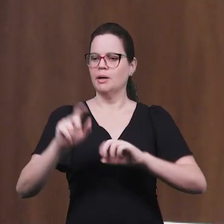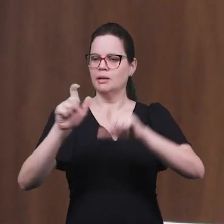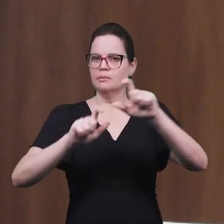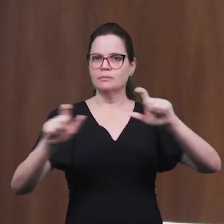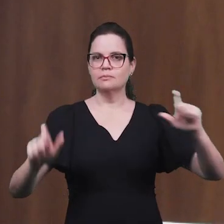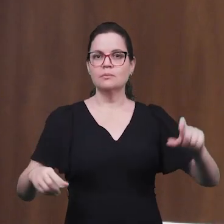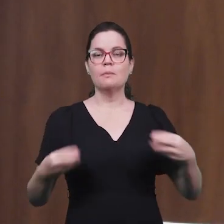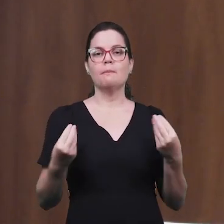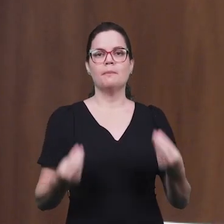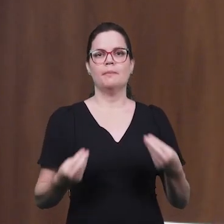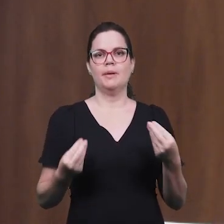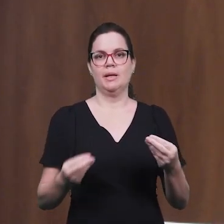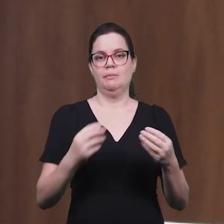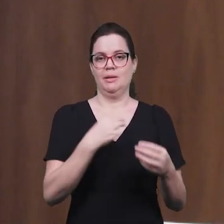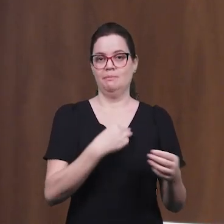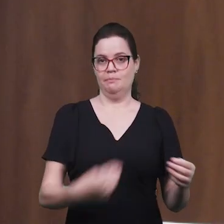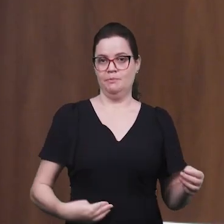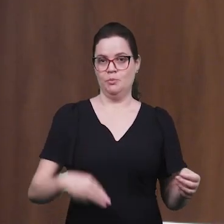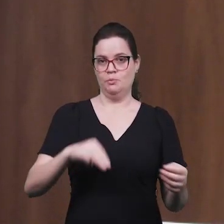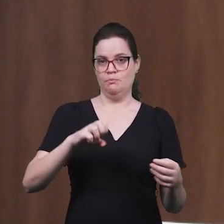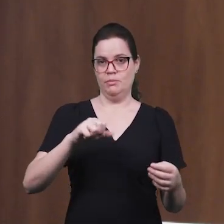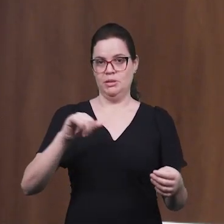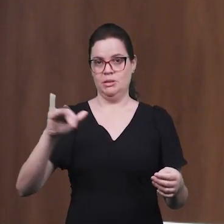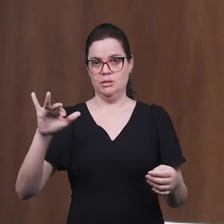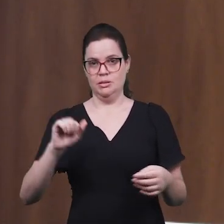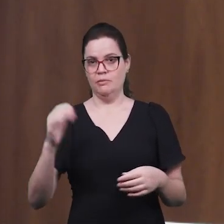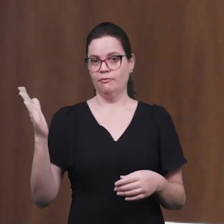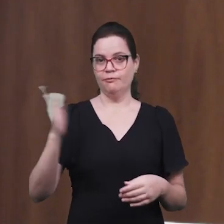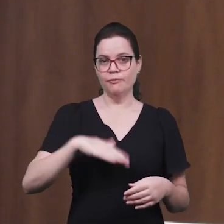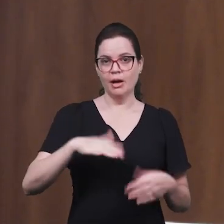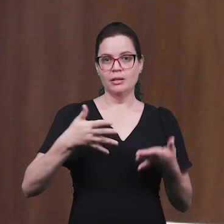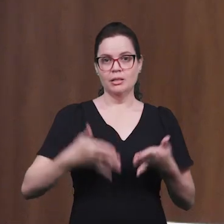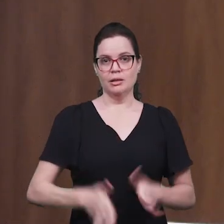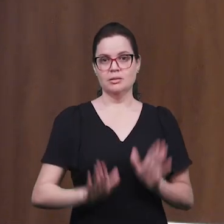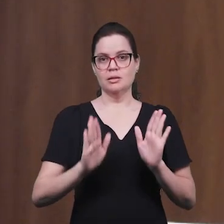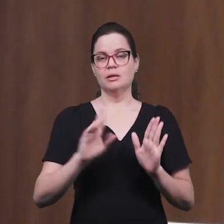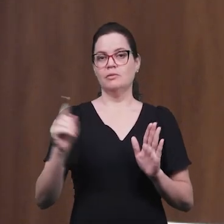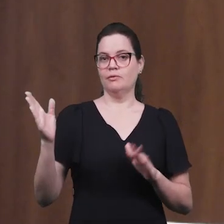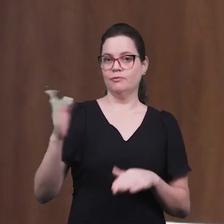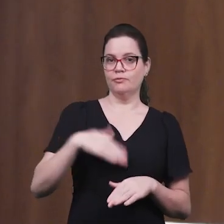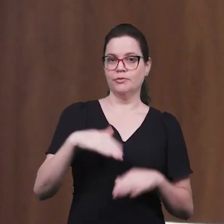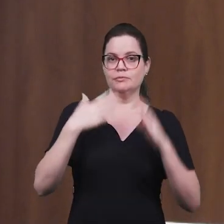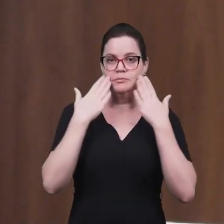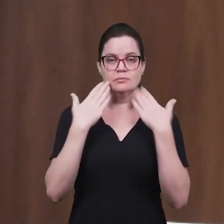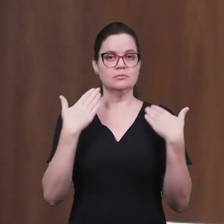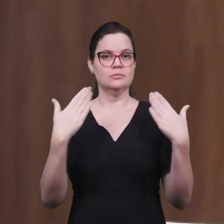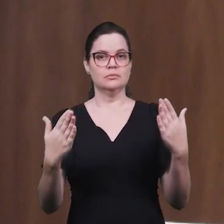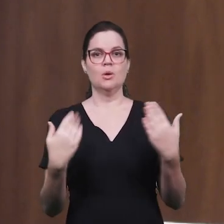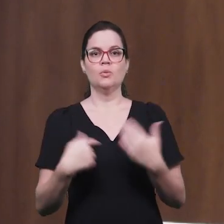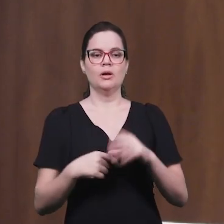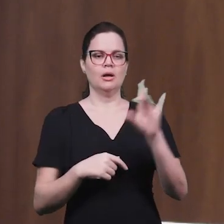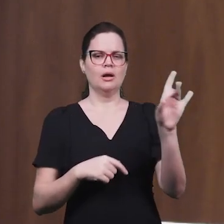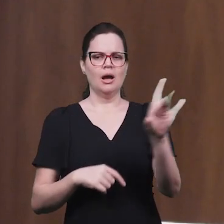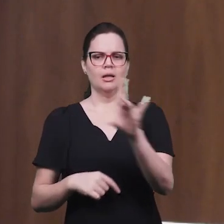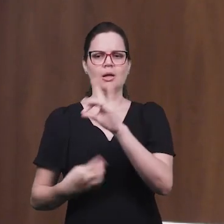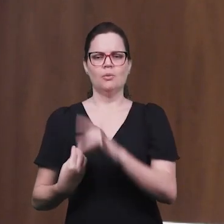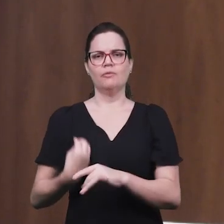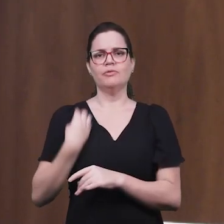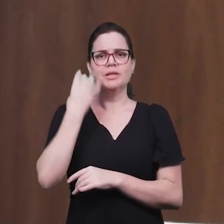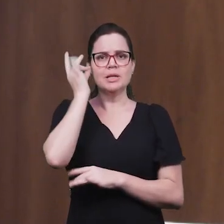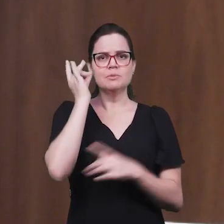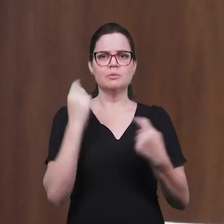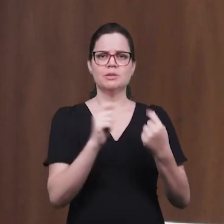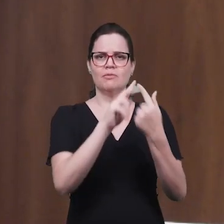Senhor Jesus, o Messias, viesse. O que significa? Era acertar a vida